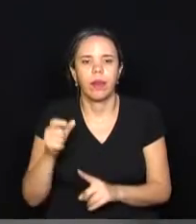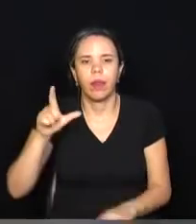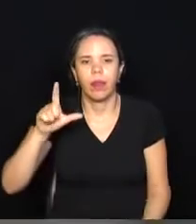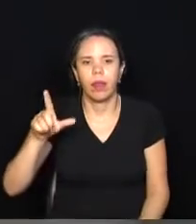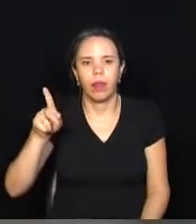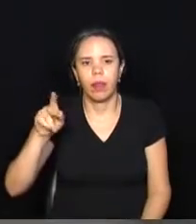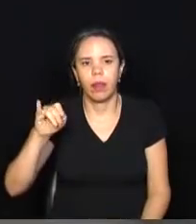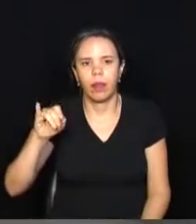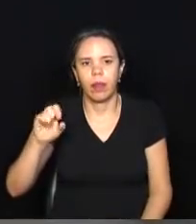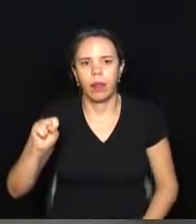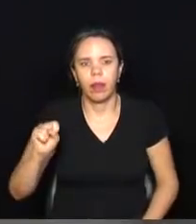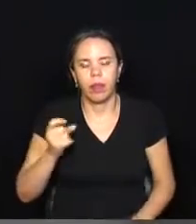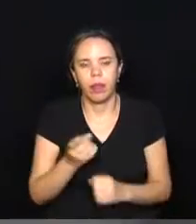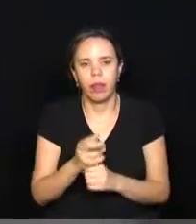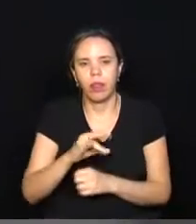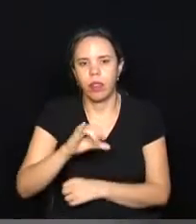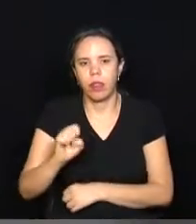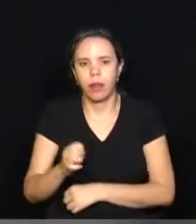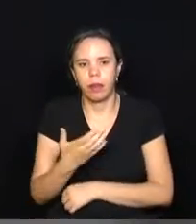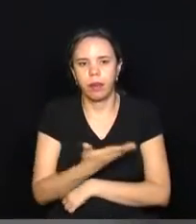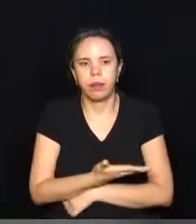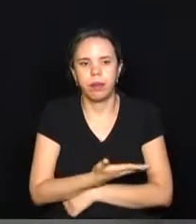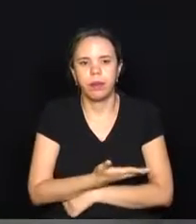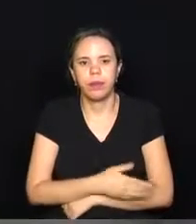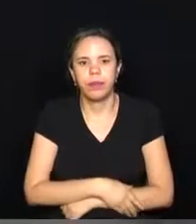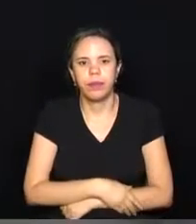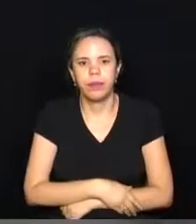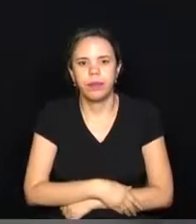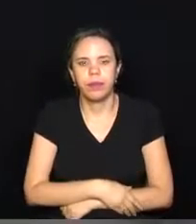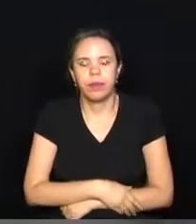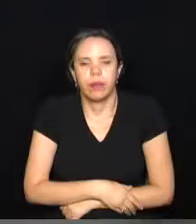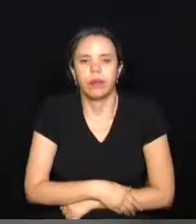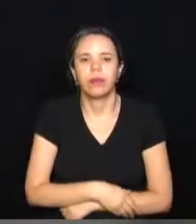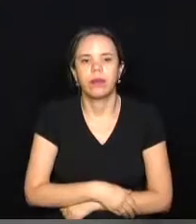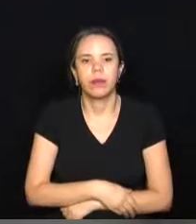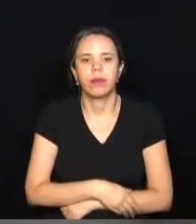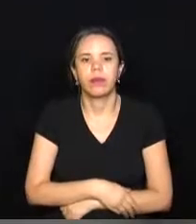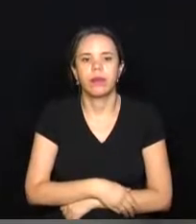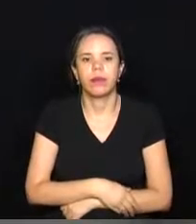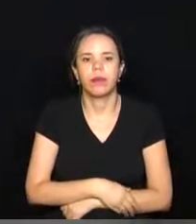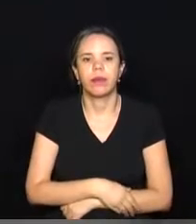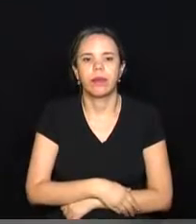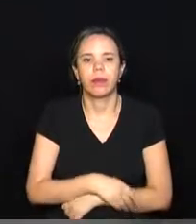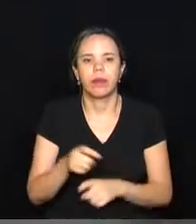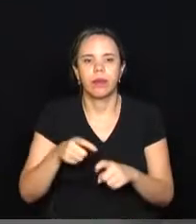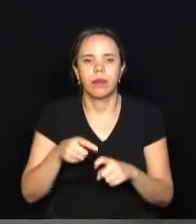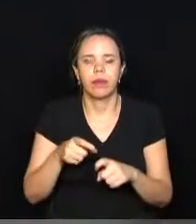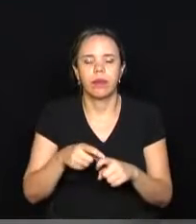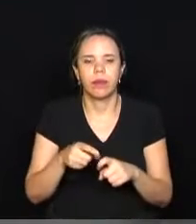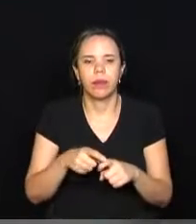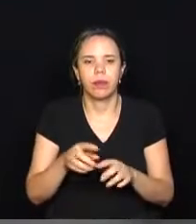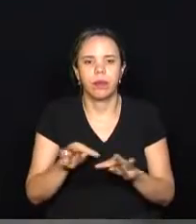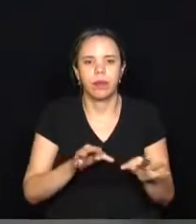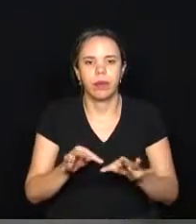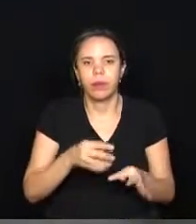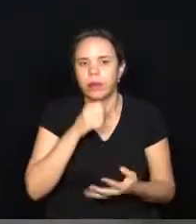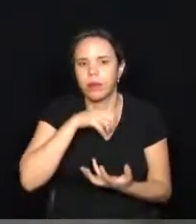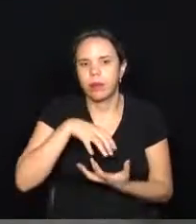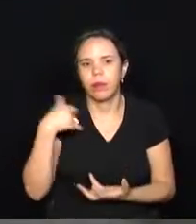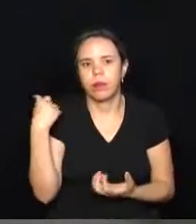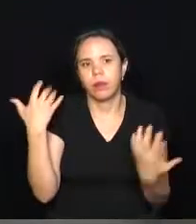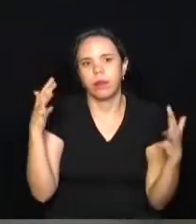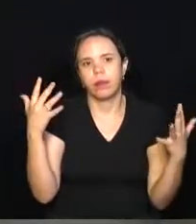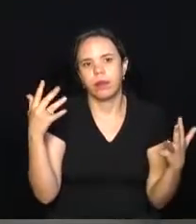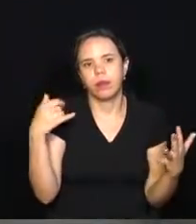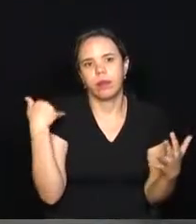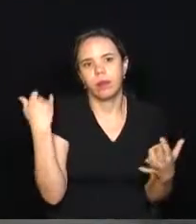ILPIs, e o Dr. José Núncio Mamana, médico geriatra, e também parabenizado pelo seu